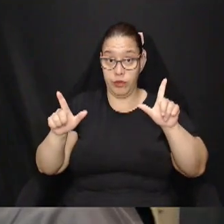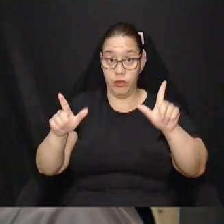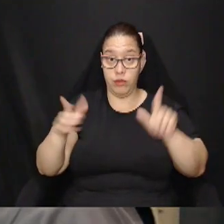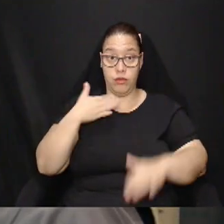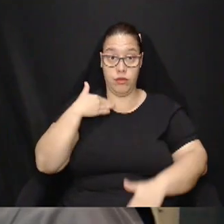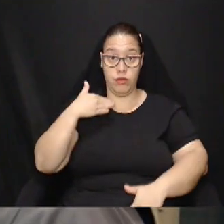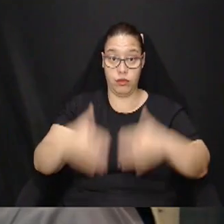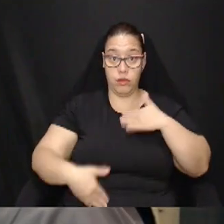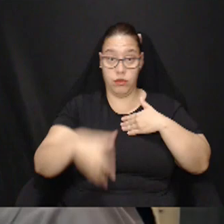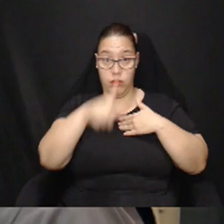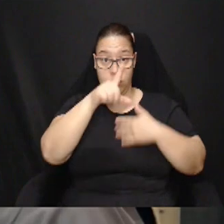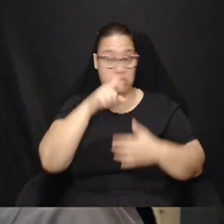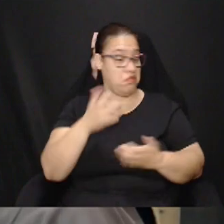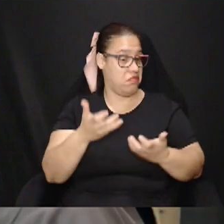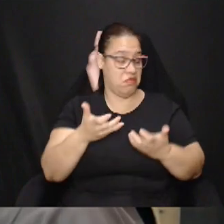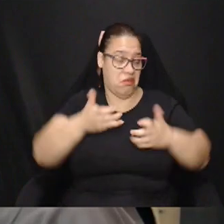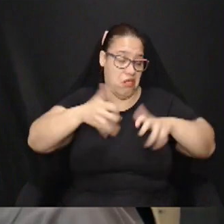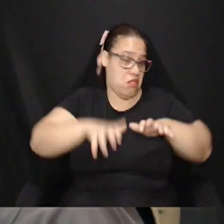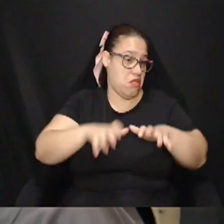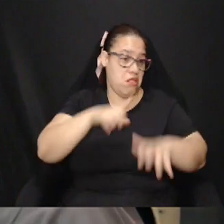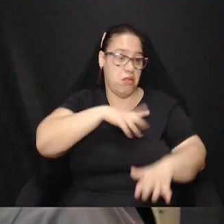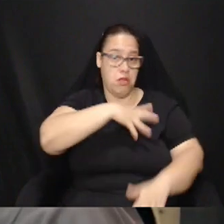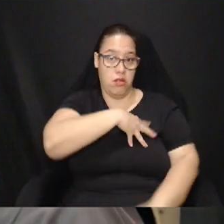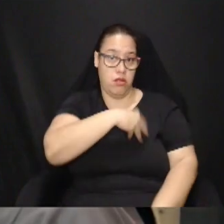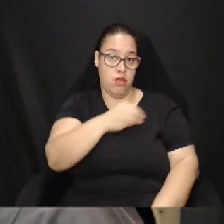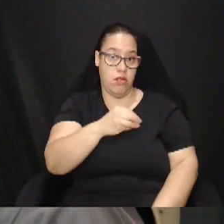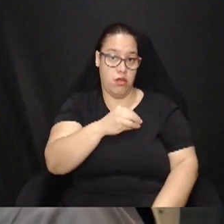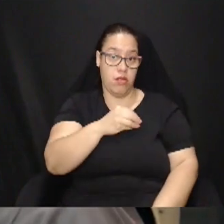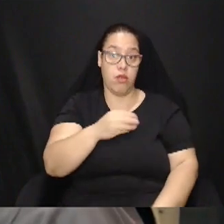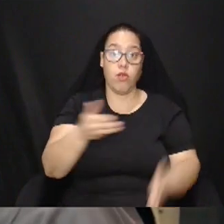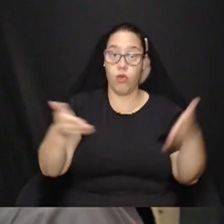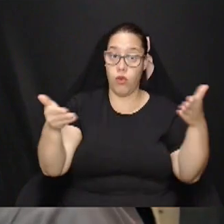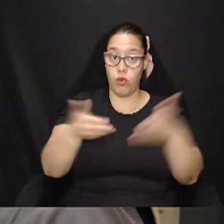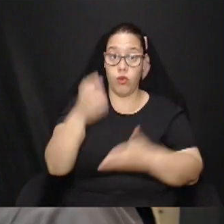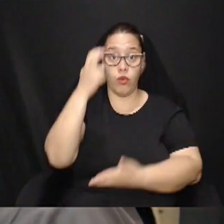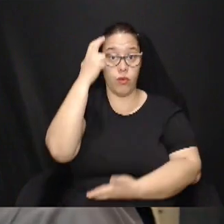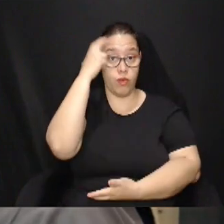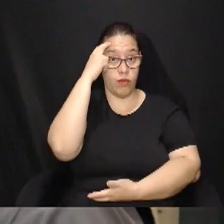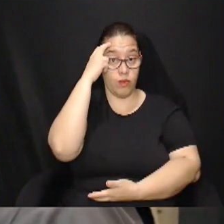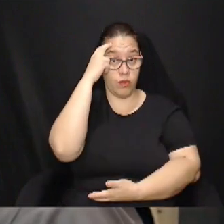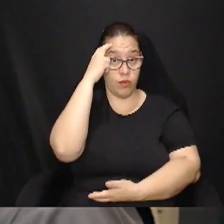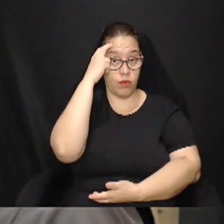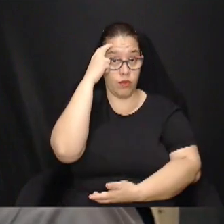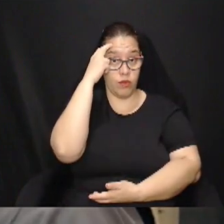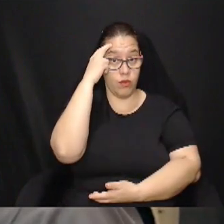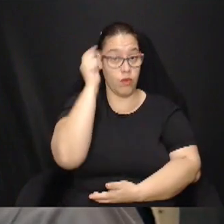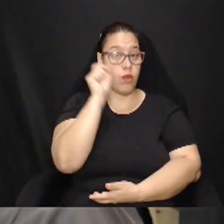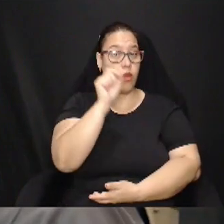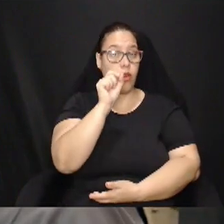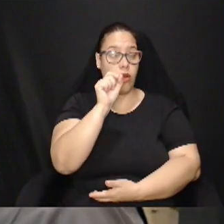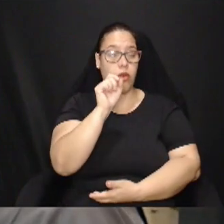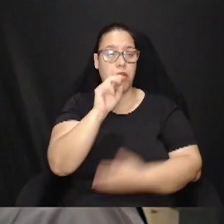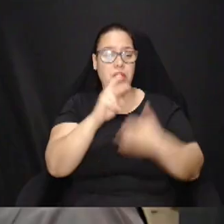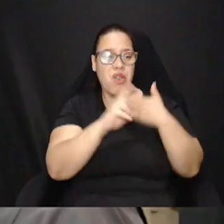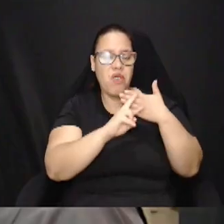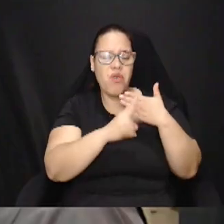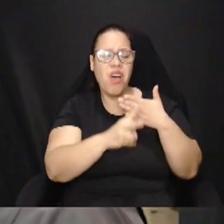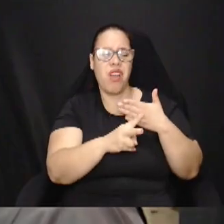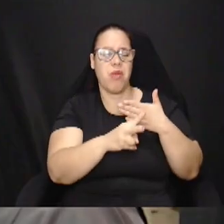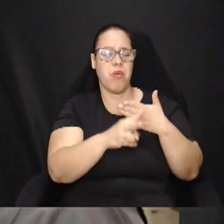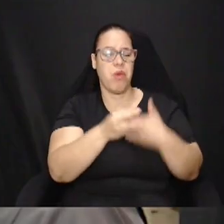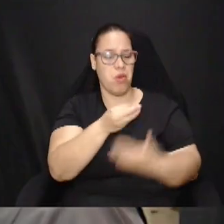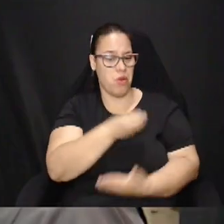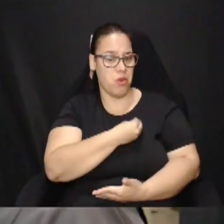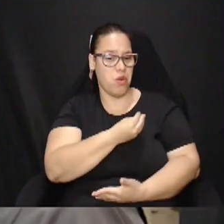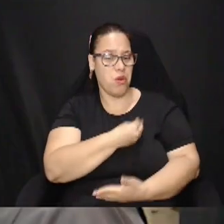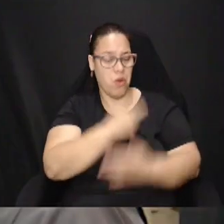escolhendo não terem filhos pelo lugar contemporâneo e cultural. Exato. Né? E no que isso vai acarretar na vida enquanto uma